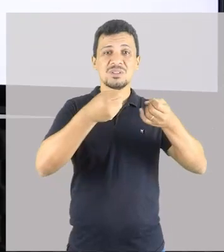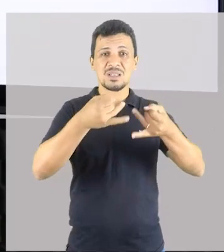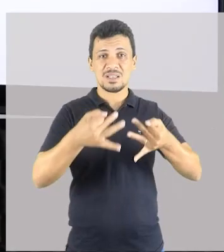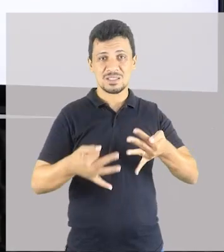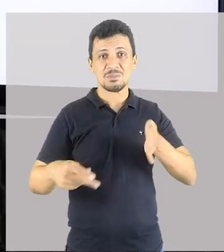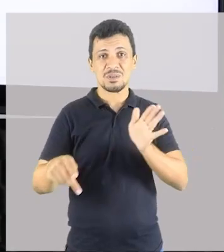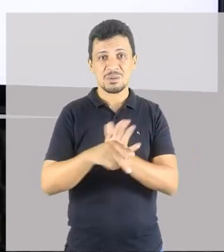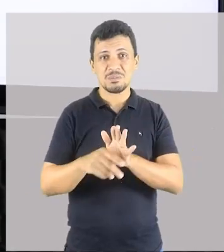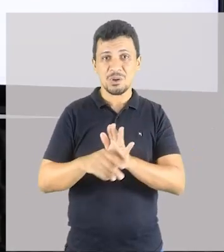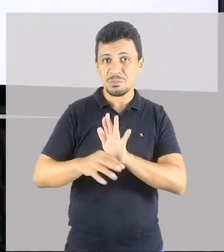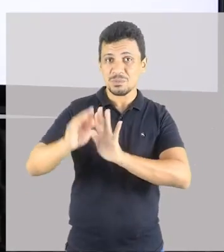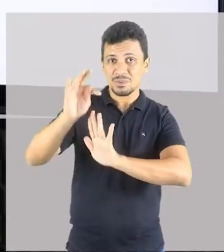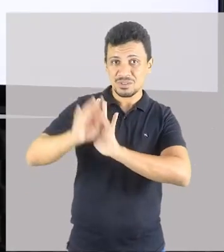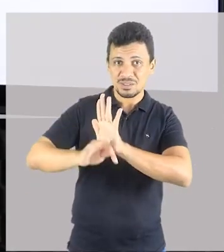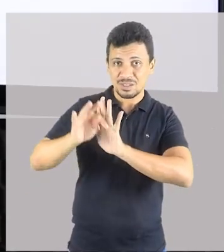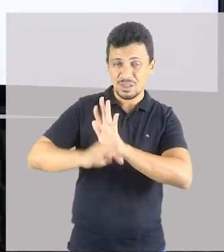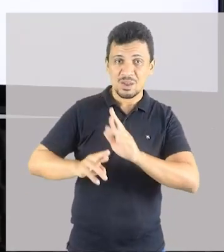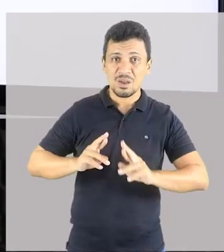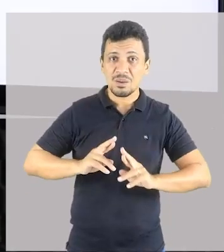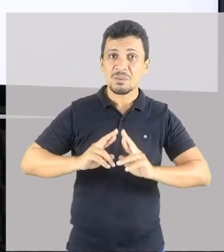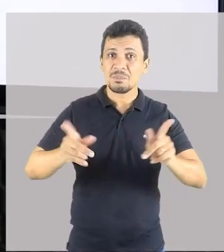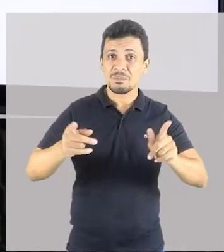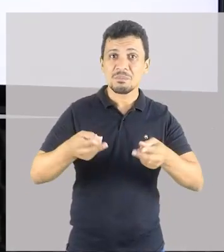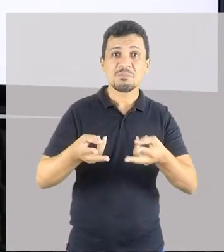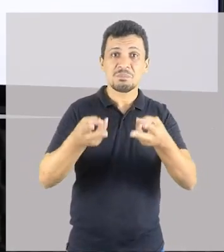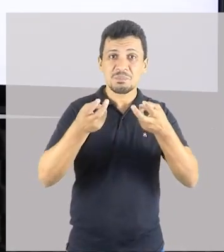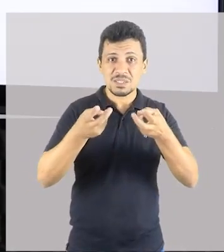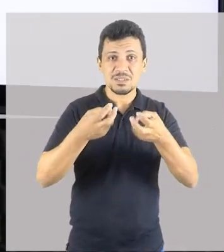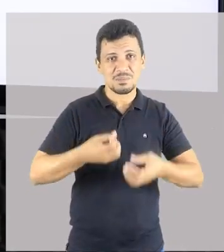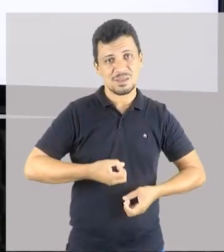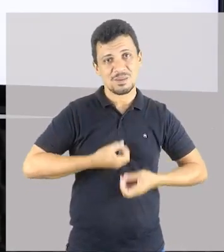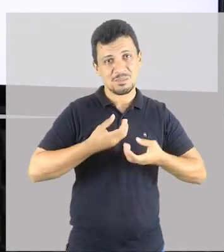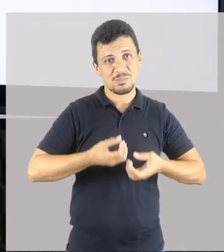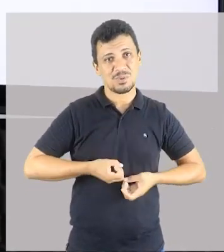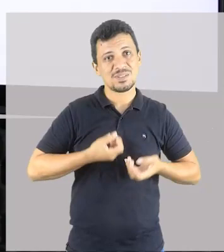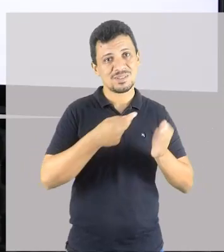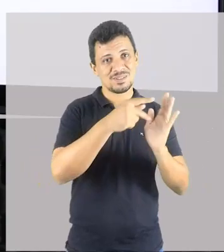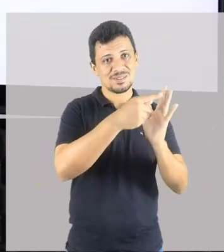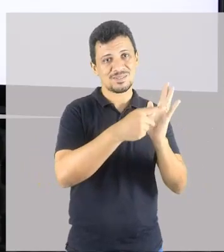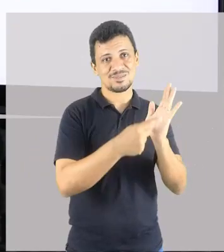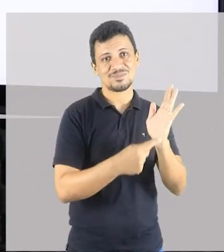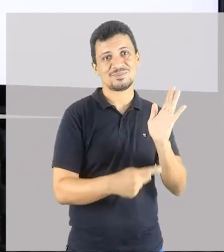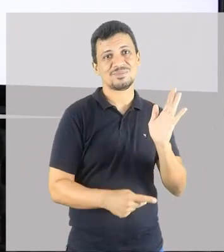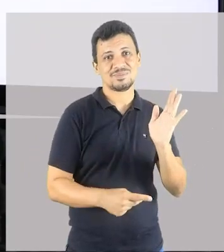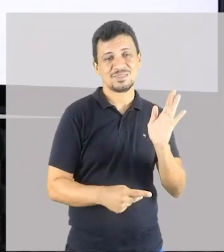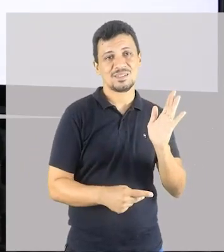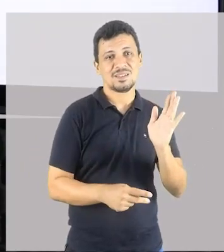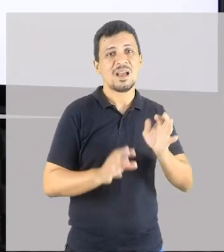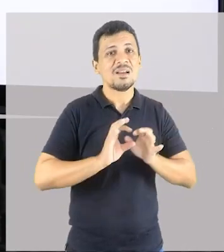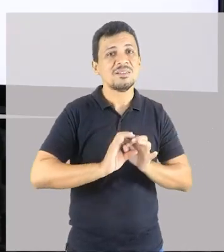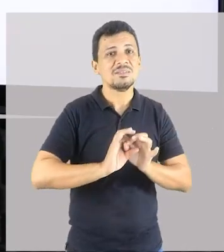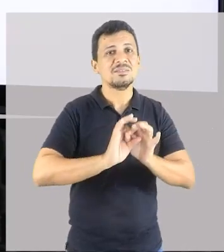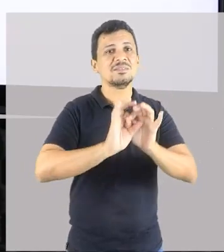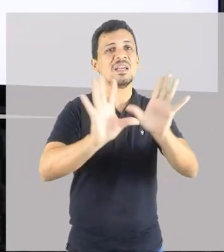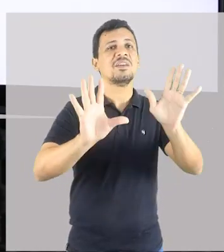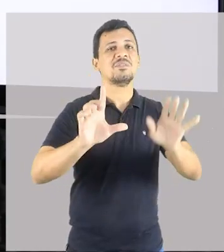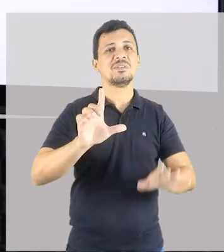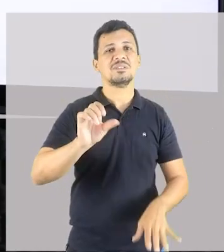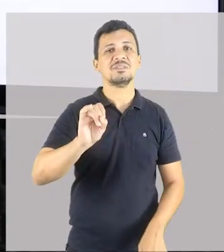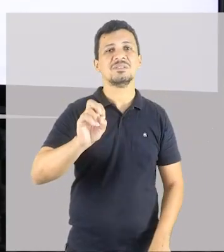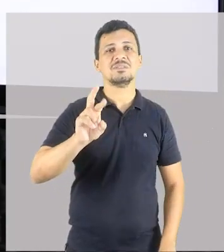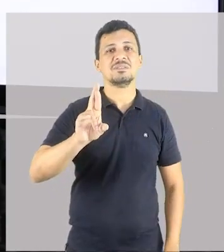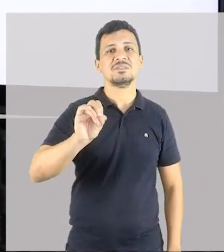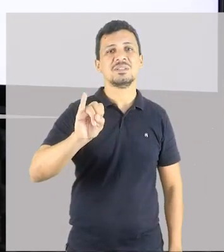está exatamente mostrando a outra forma de perceber a poesia. A poesia com lirismo livre, com lirismo